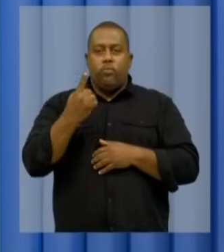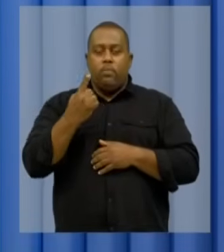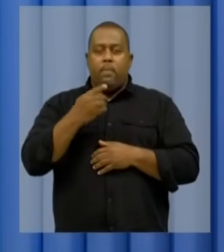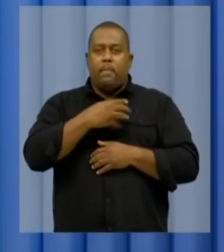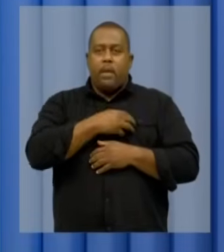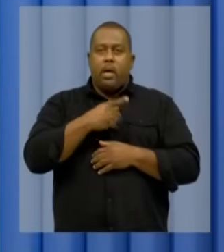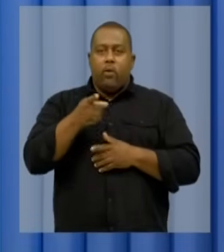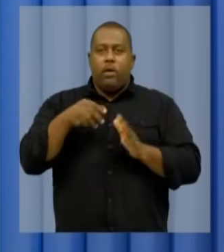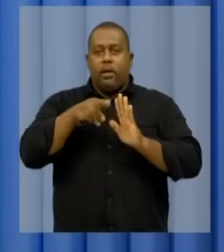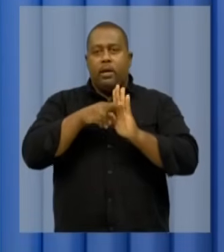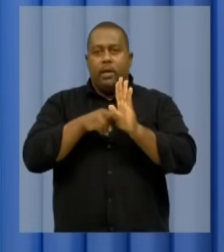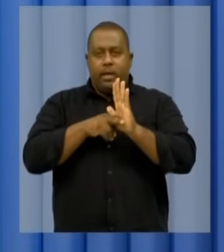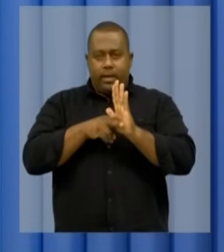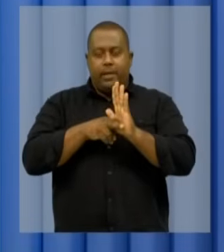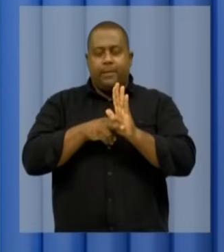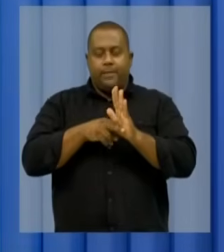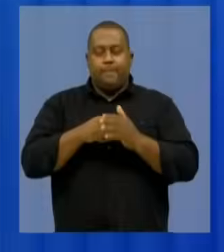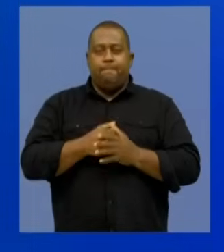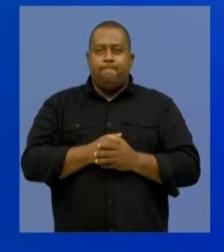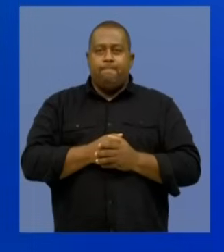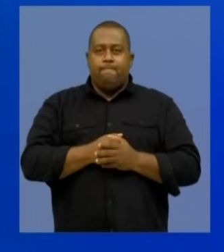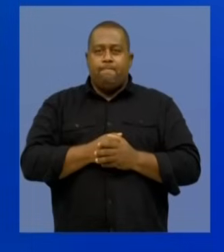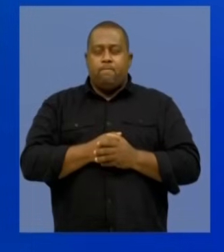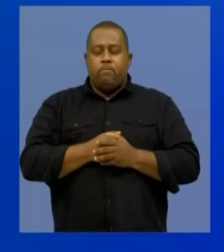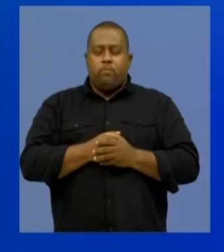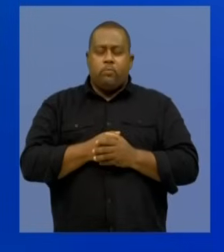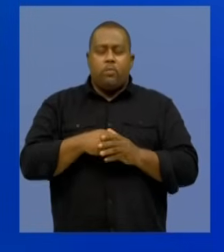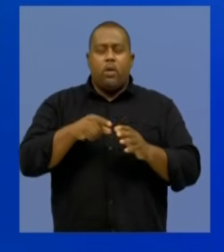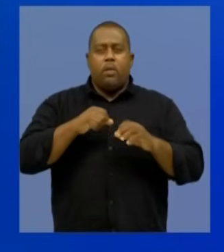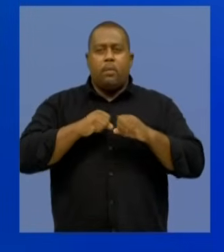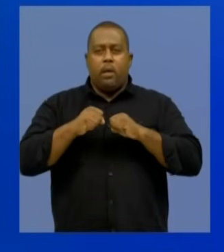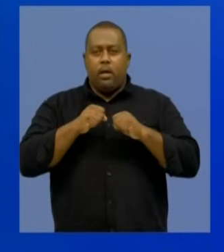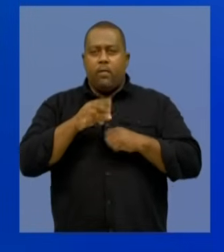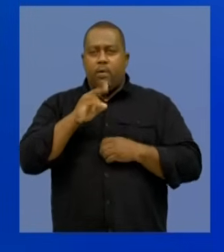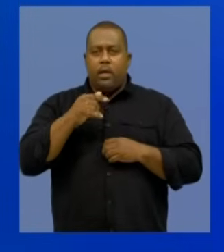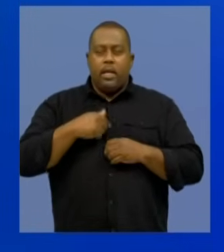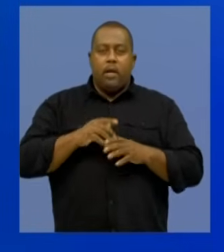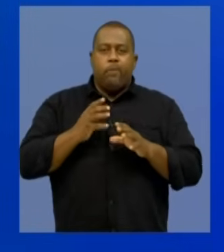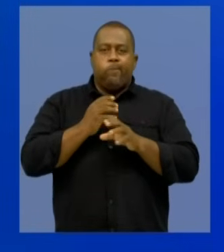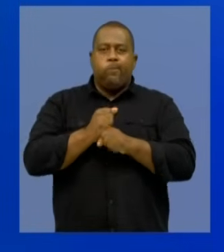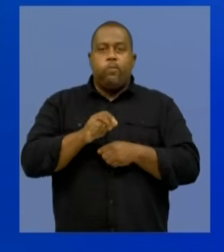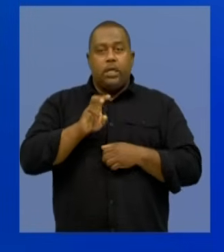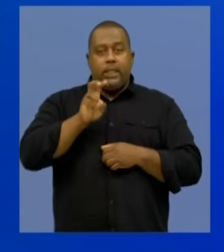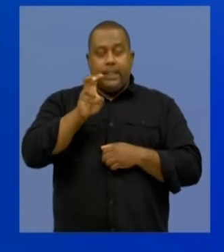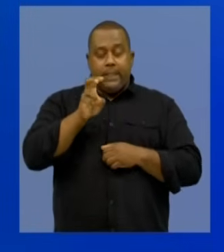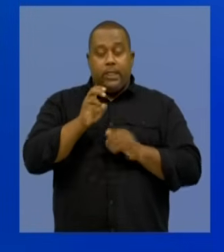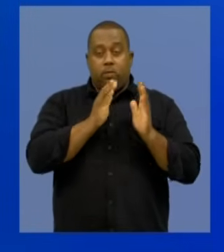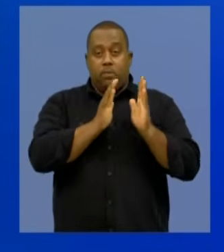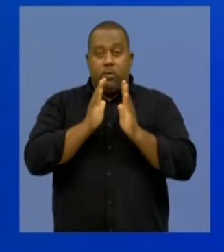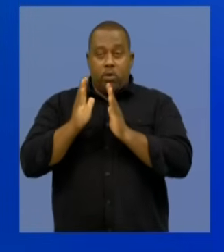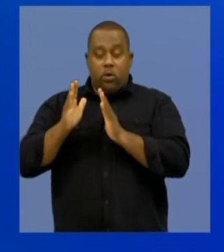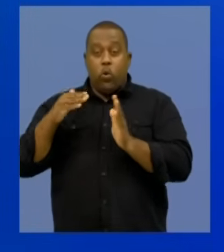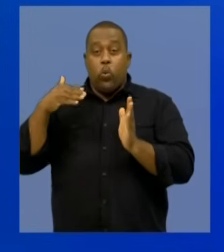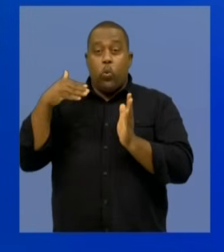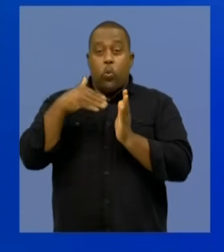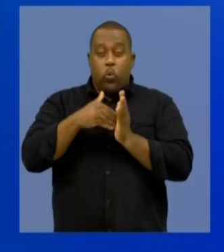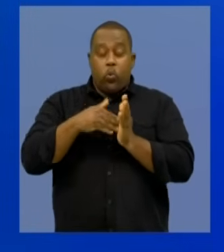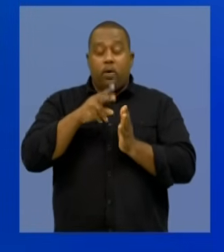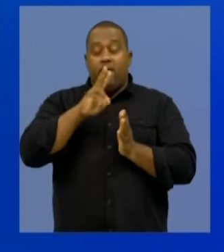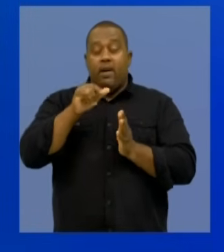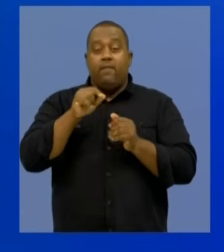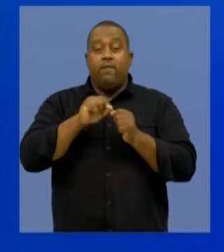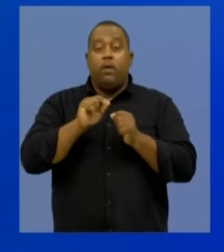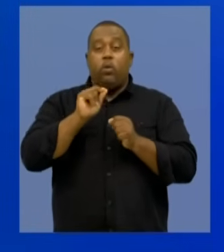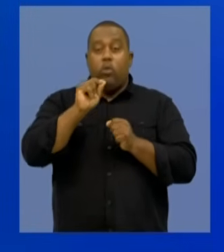às regras do debate. O debate terá 5 blocos, sendo que no último bloco os candidatos vão fazer